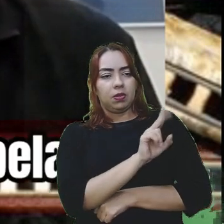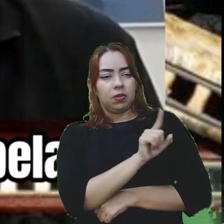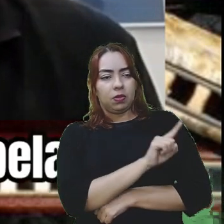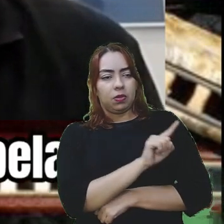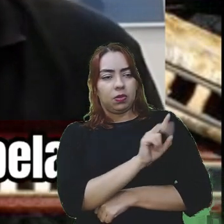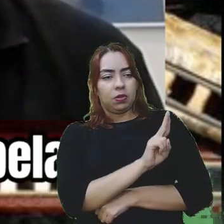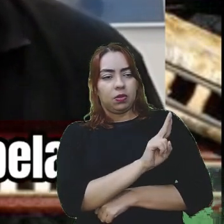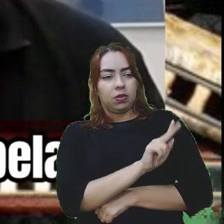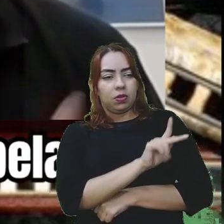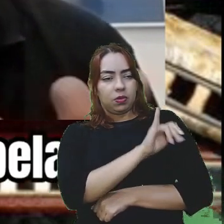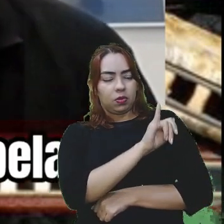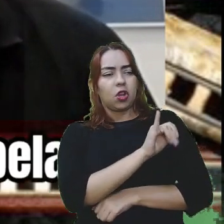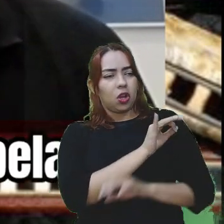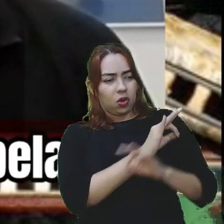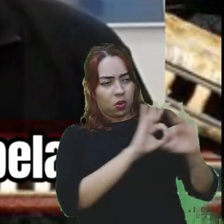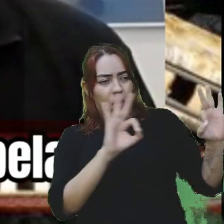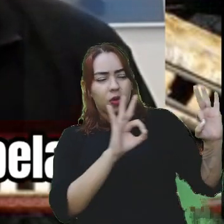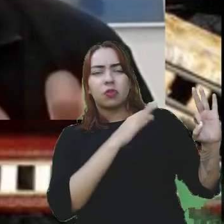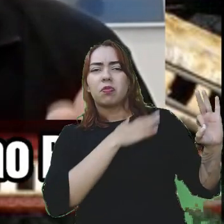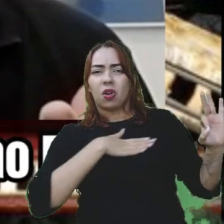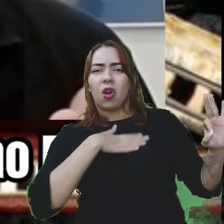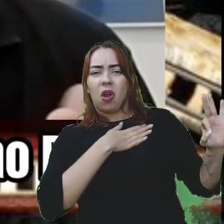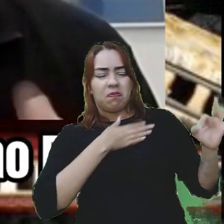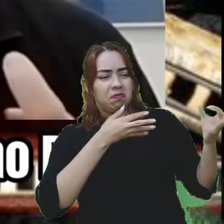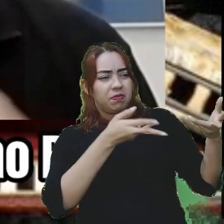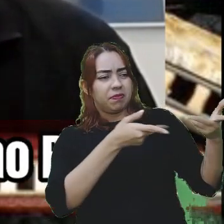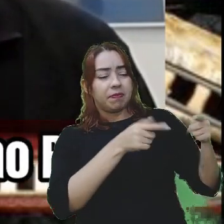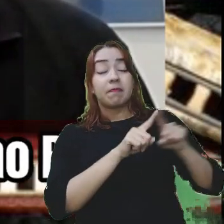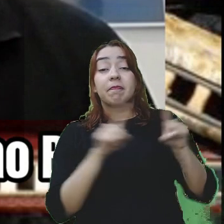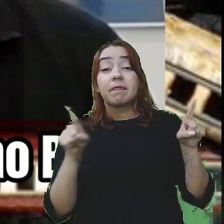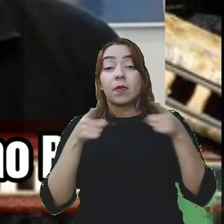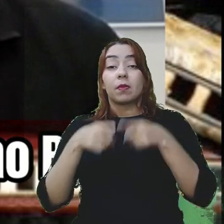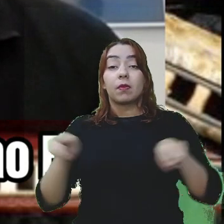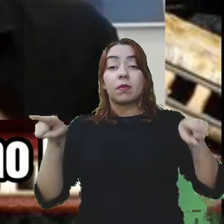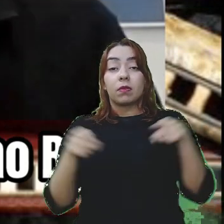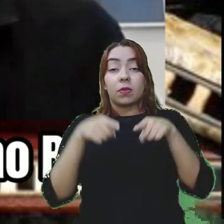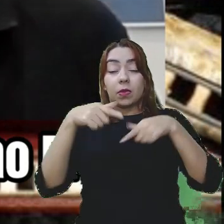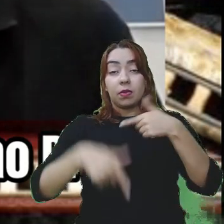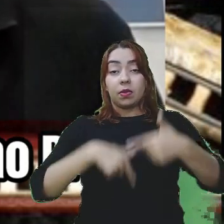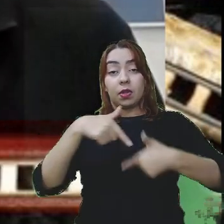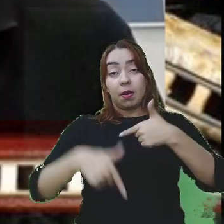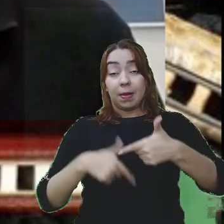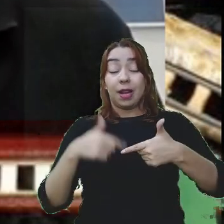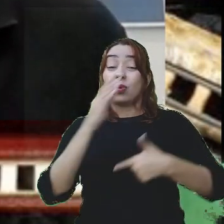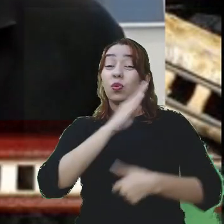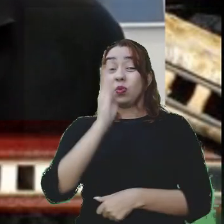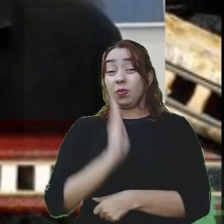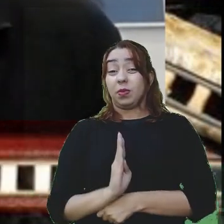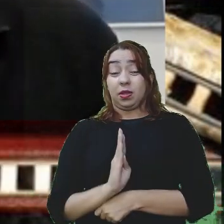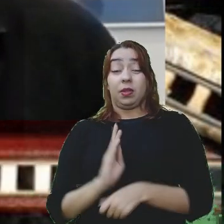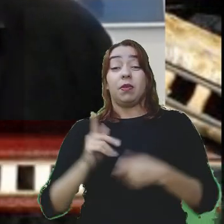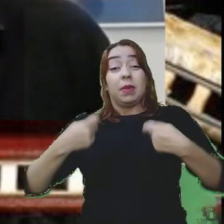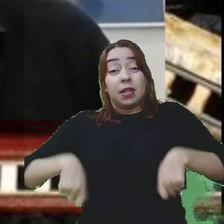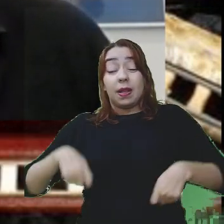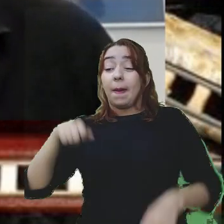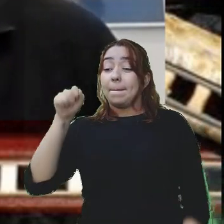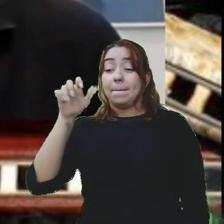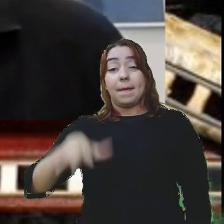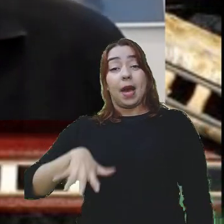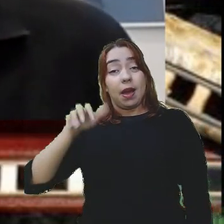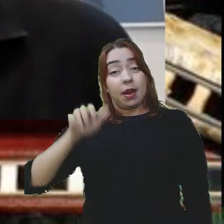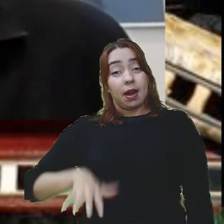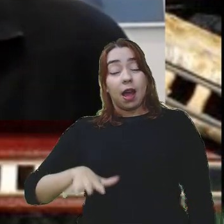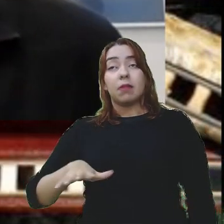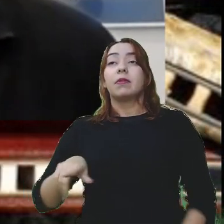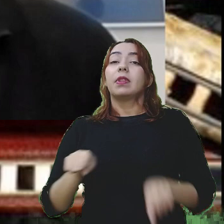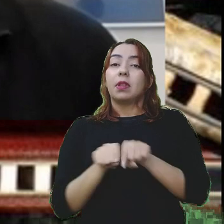me interessa, nesse trabalho nosso pela harmônica, me interessa ter um instrumento no Brasil a um preço muito acessível e de